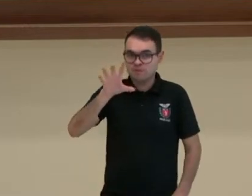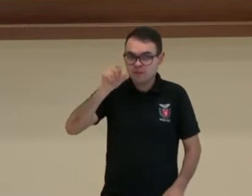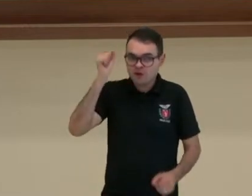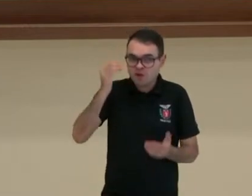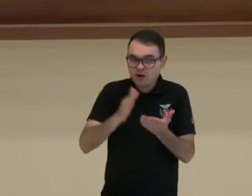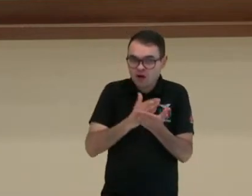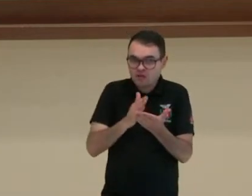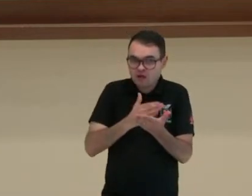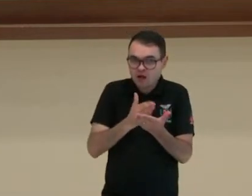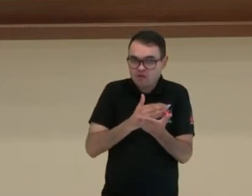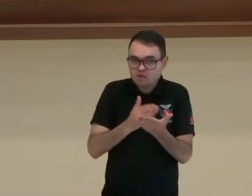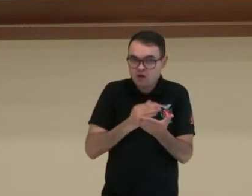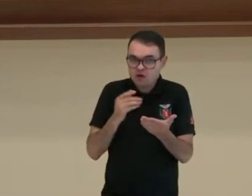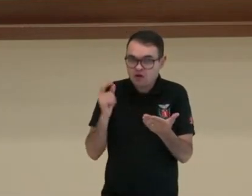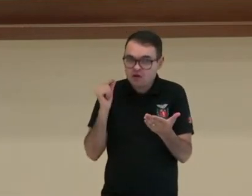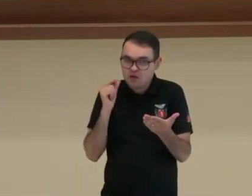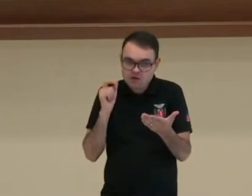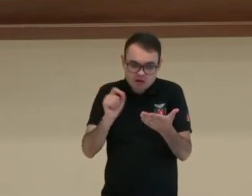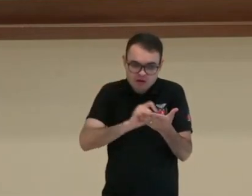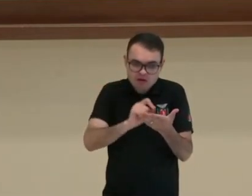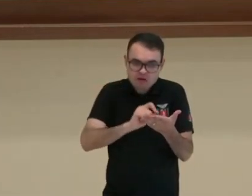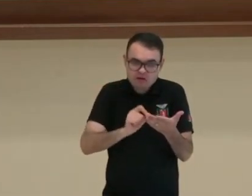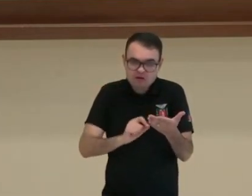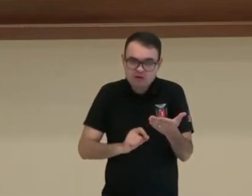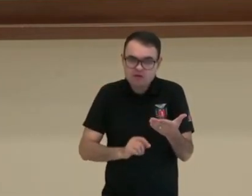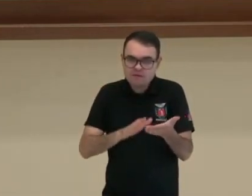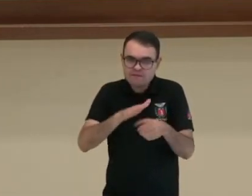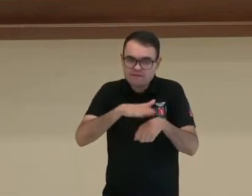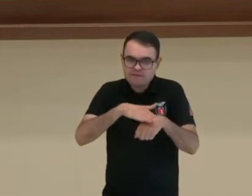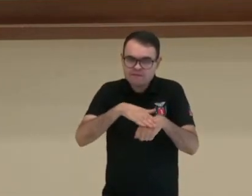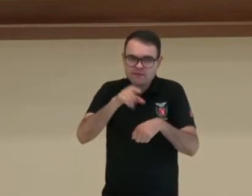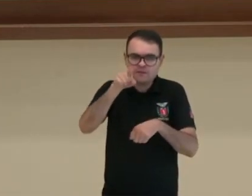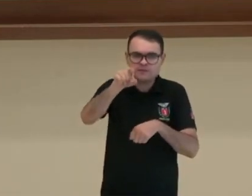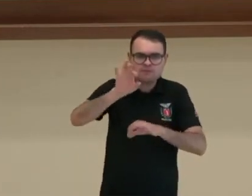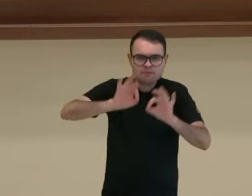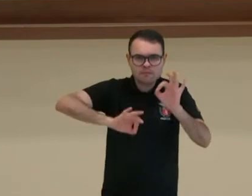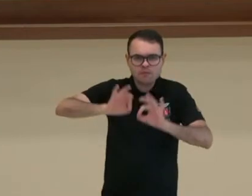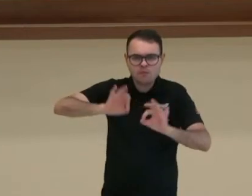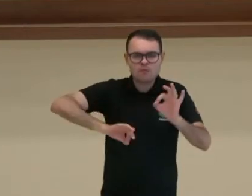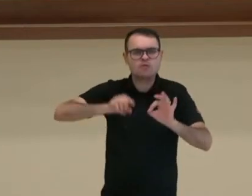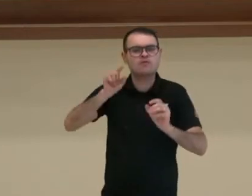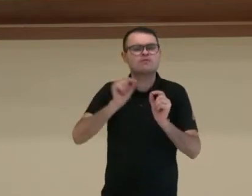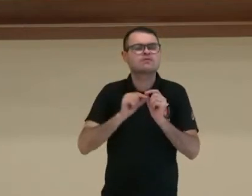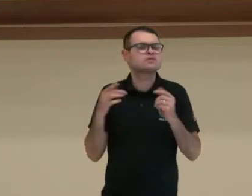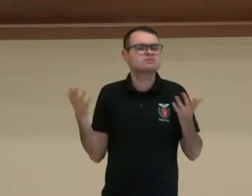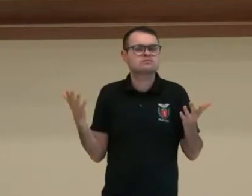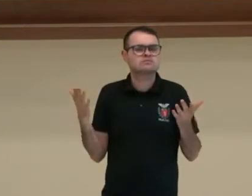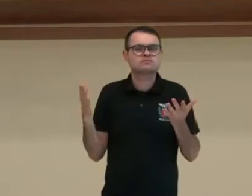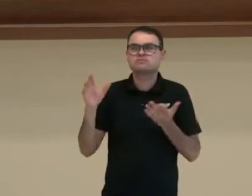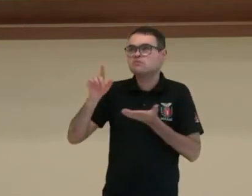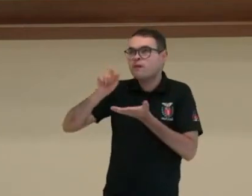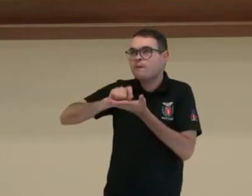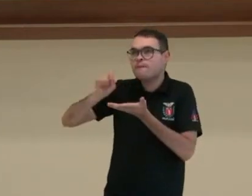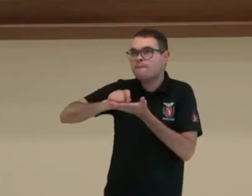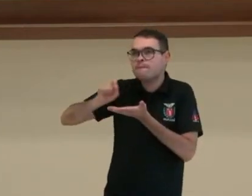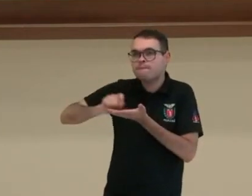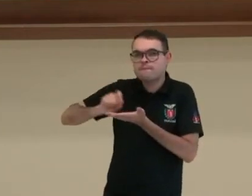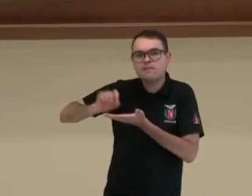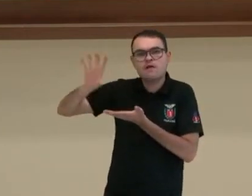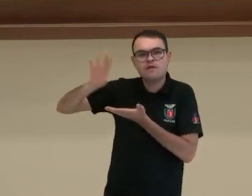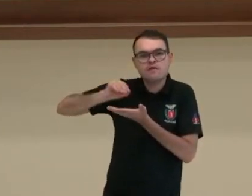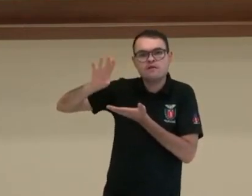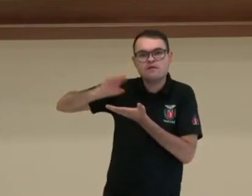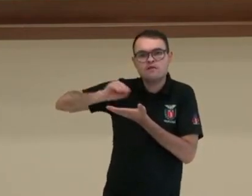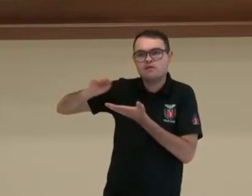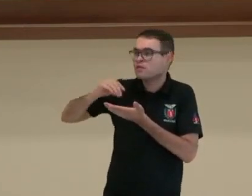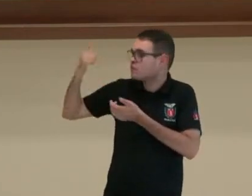caderno? Então, nessa aula de nivelamento, fica com o seu caderno em mão. O que você vai fazer? Registros, anotações de